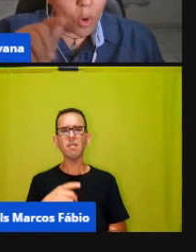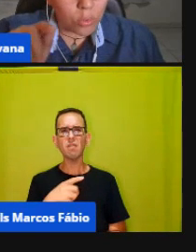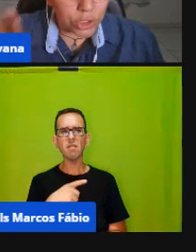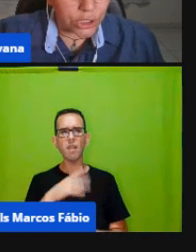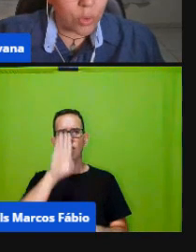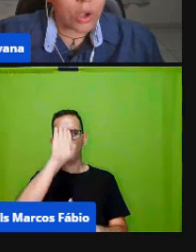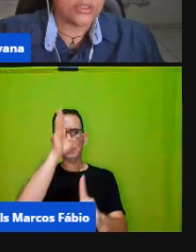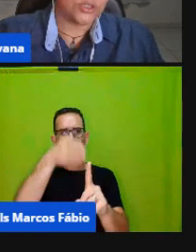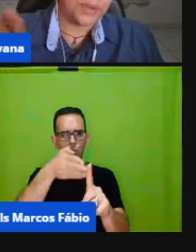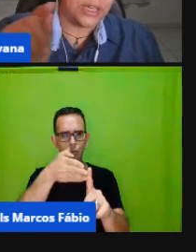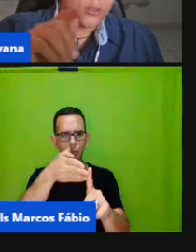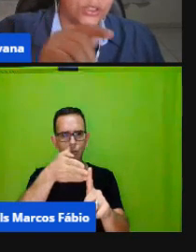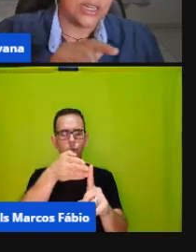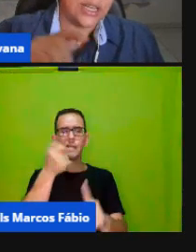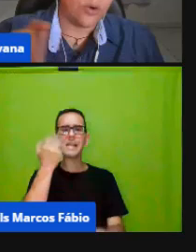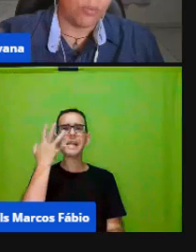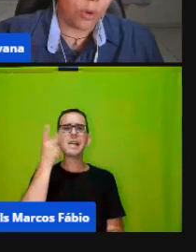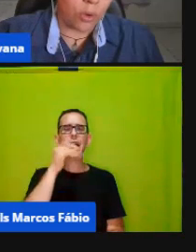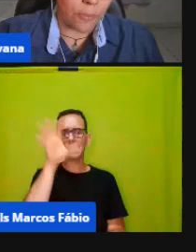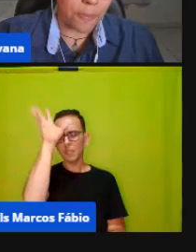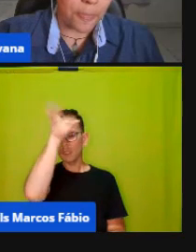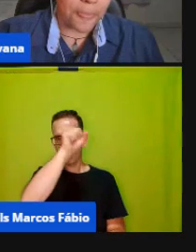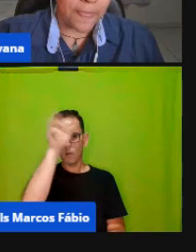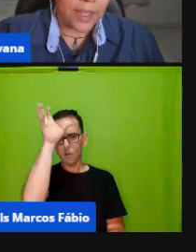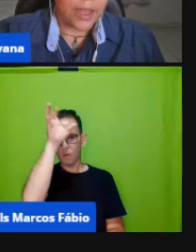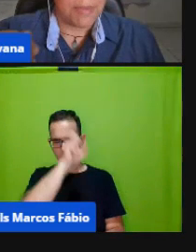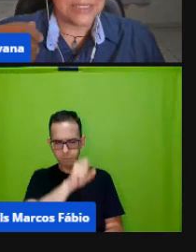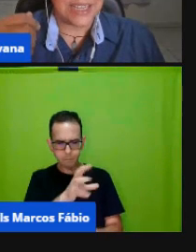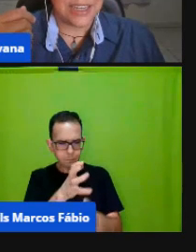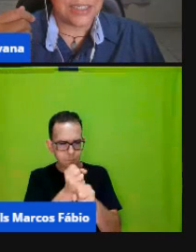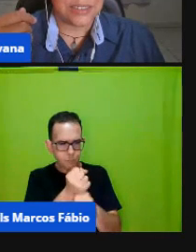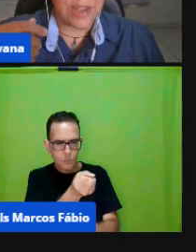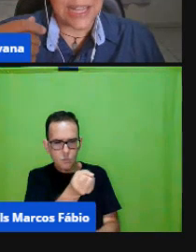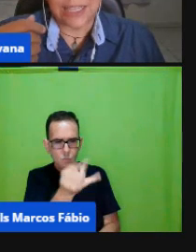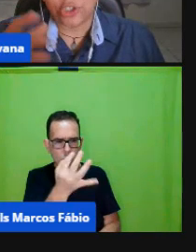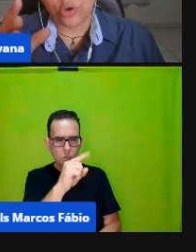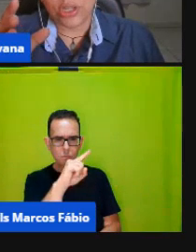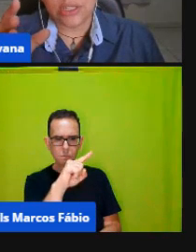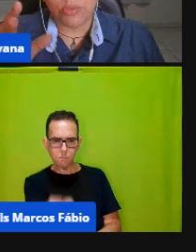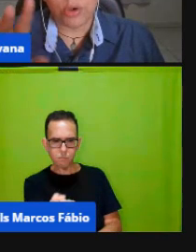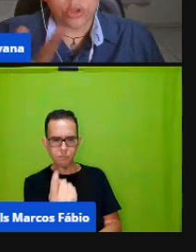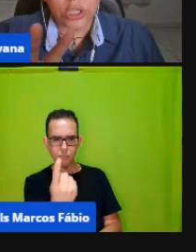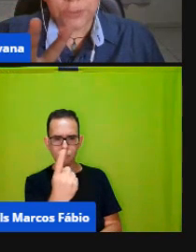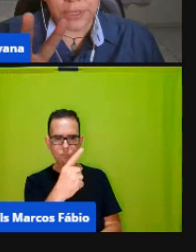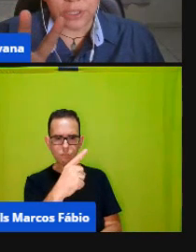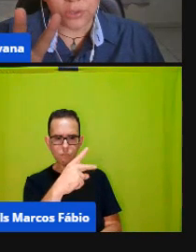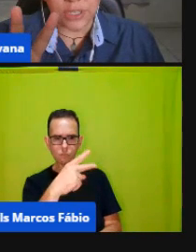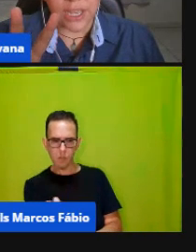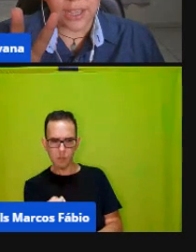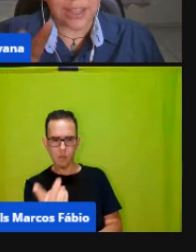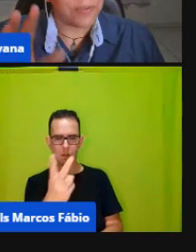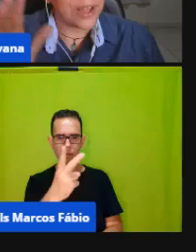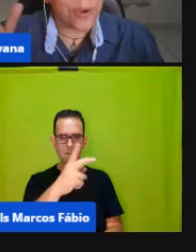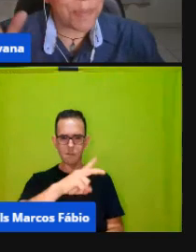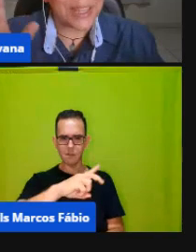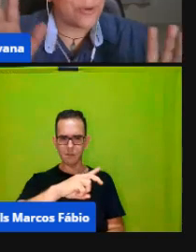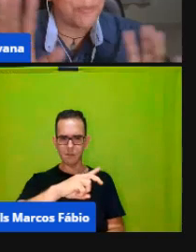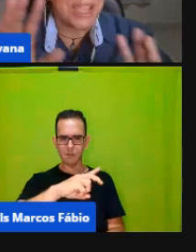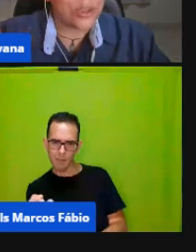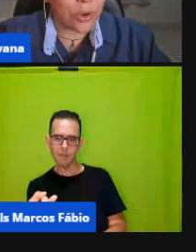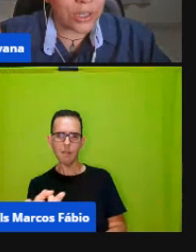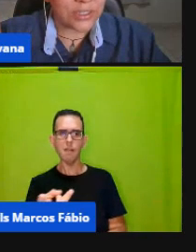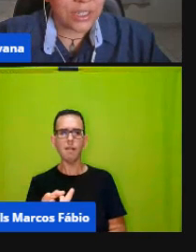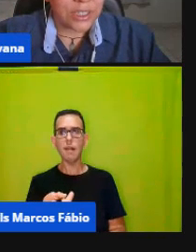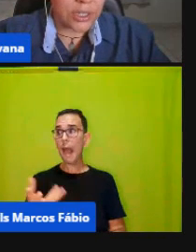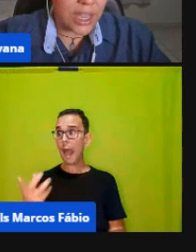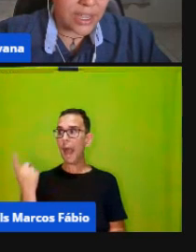criança conte quantos pininhos ele derrubou, mas a criança vai lá, ela jogou, ela derrubou 2 pinos, né? Ela fala, opa,